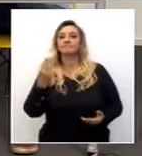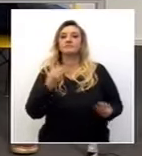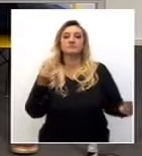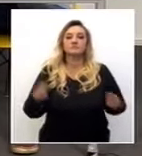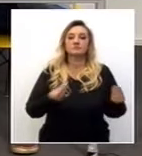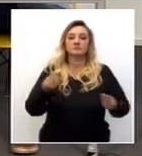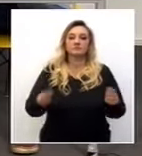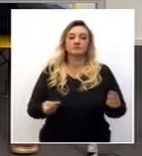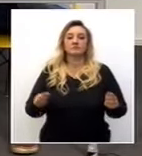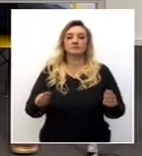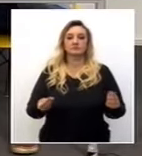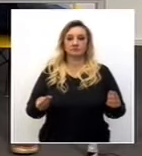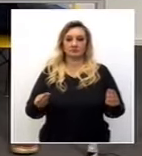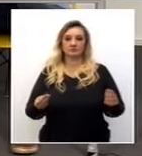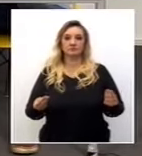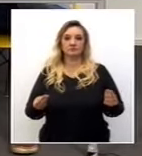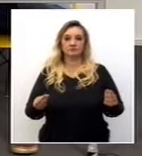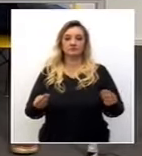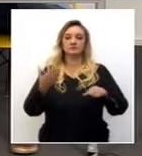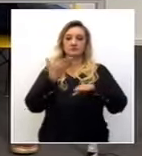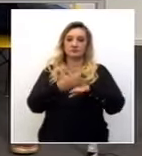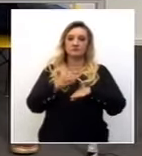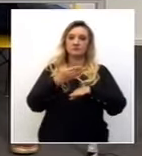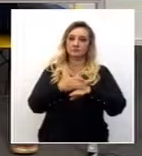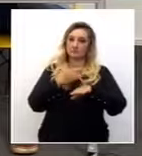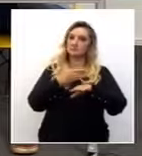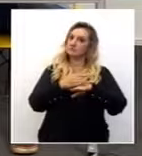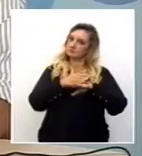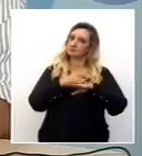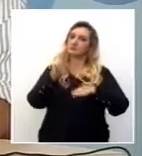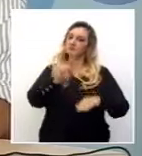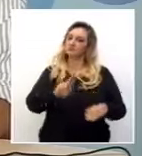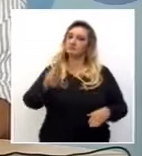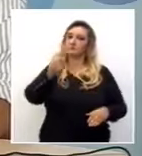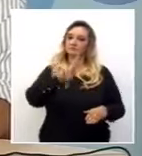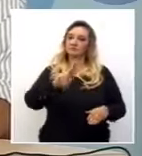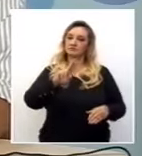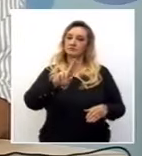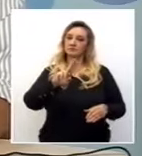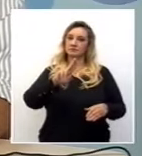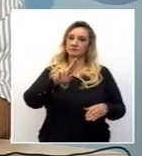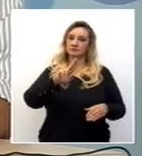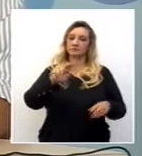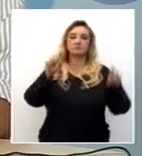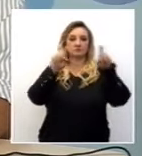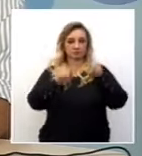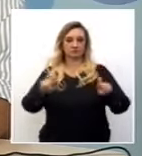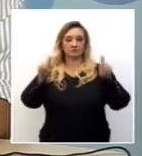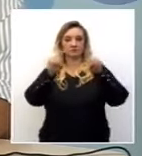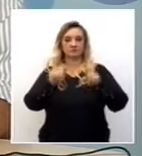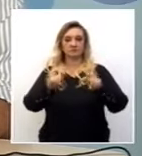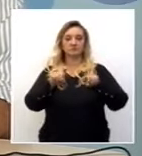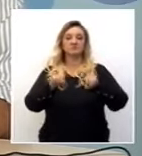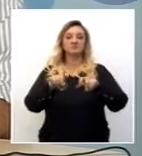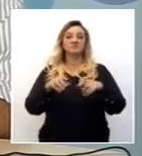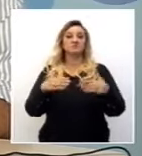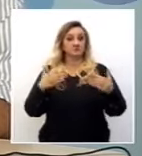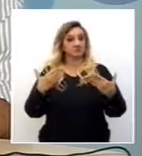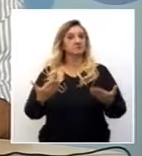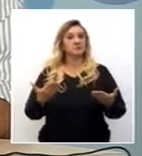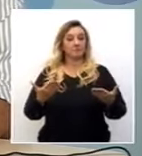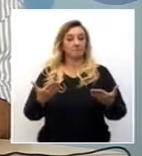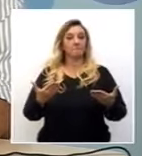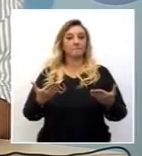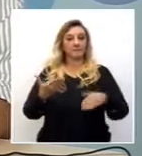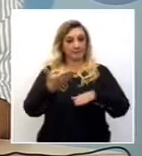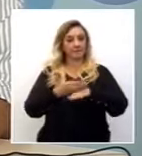como fazer essa atividade utilizando um dispositivo digital, então é